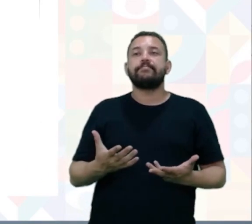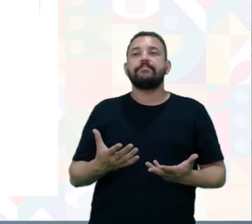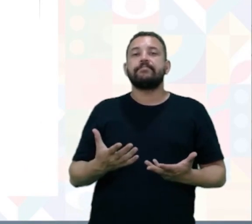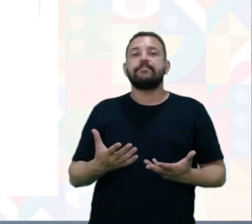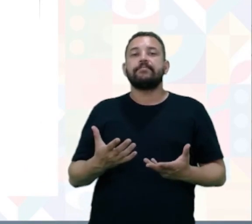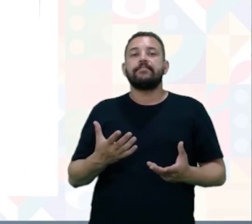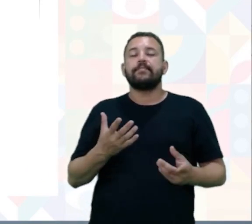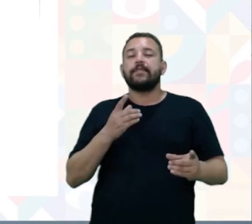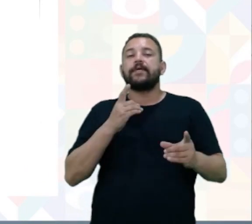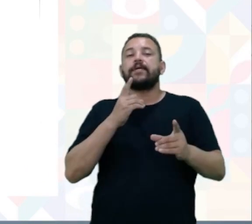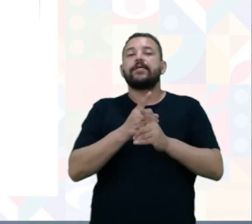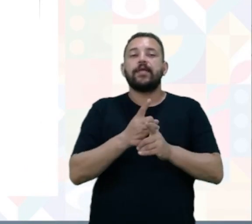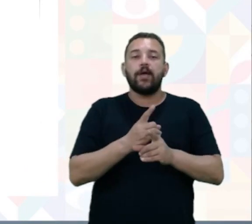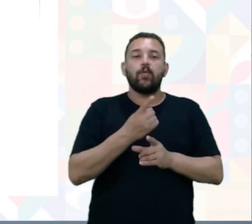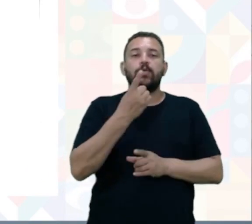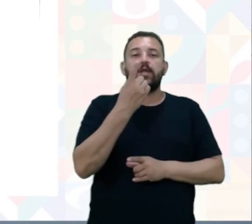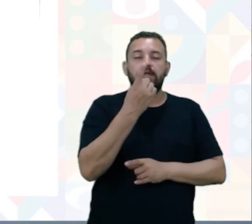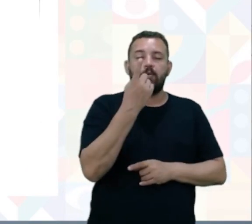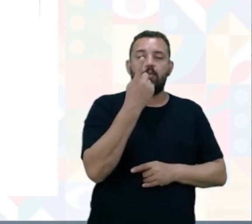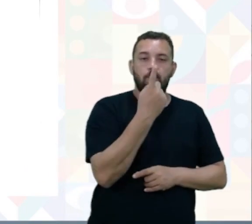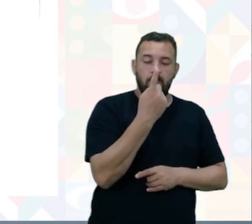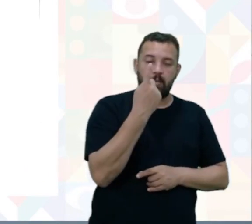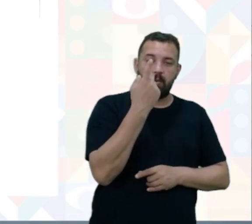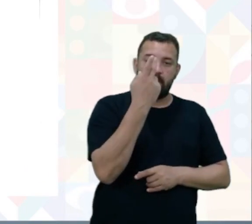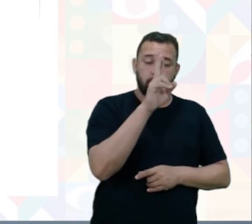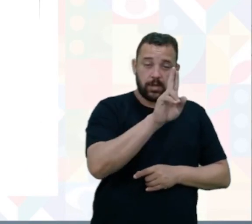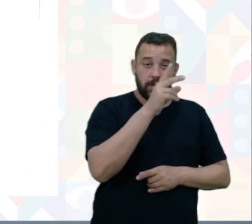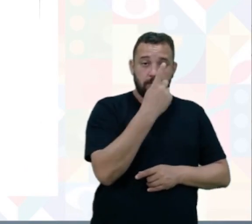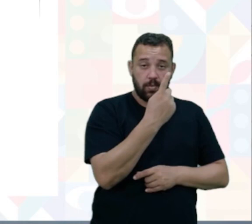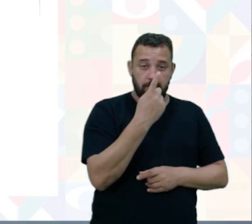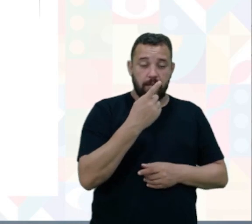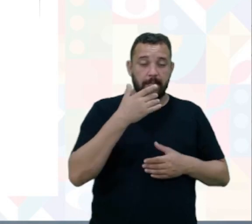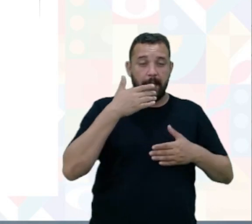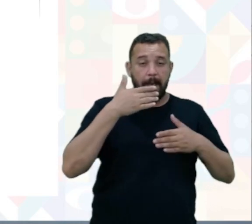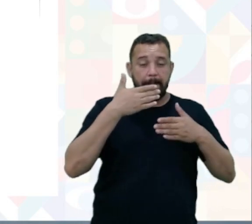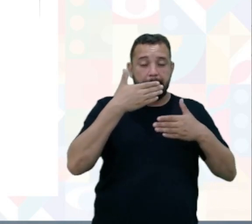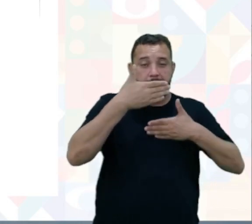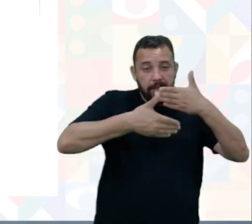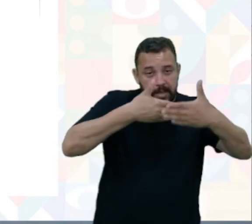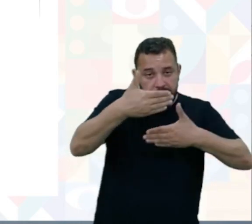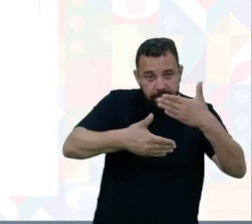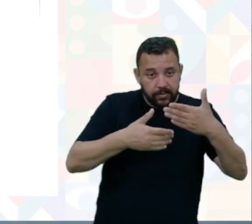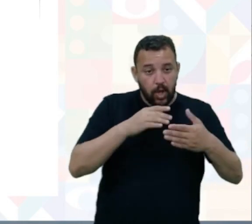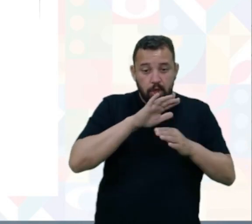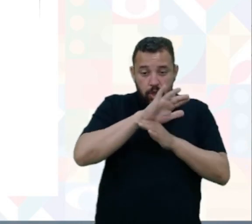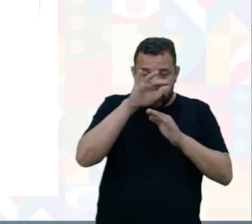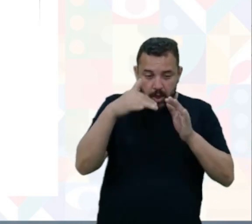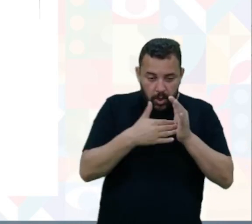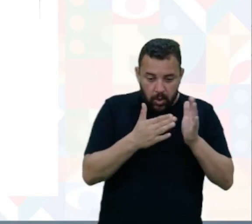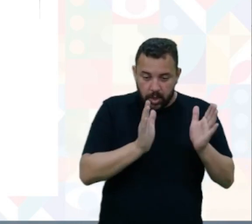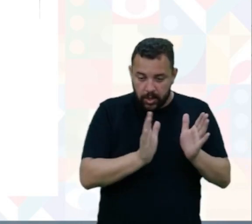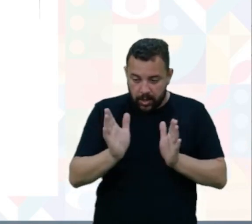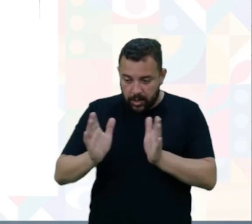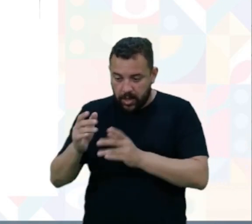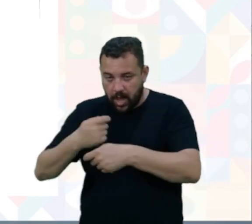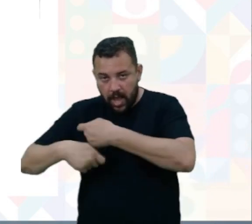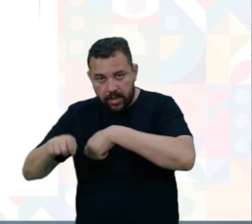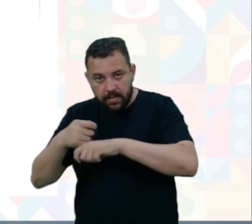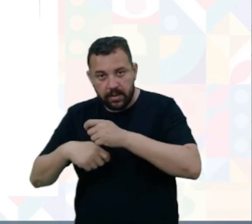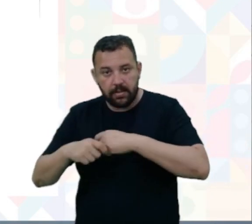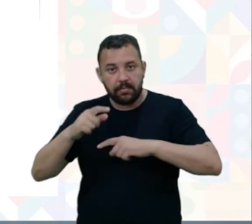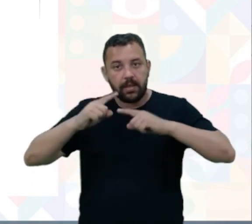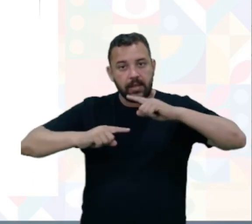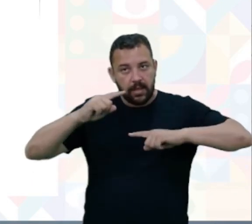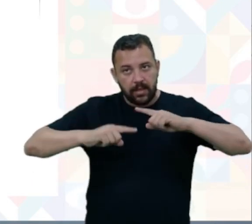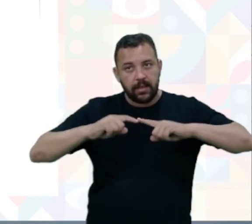unidade 1 com relação ao planejamento? Então, todas essas etapas dessa administração de